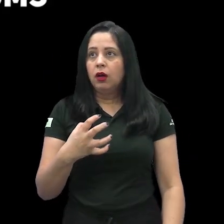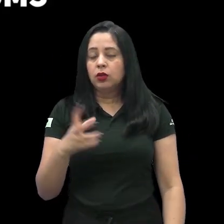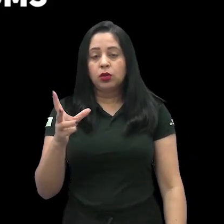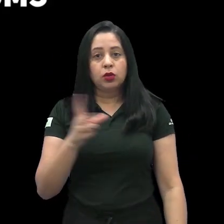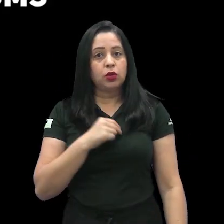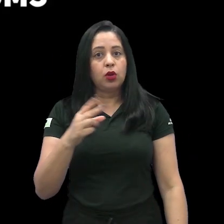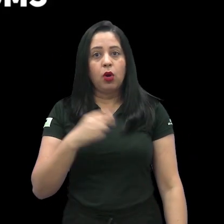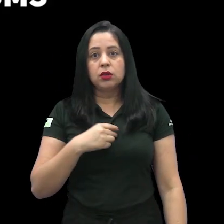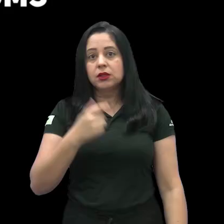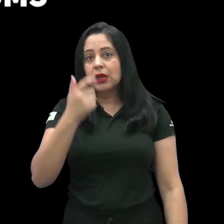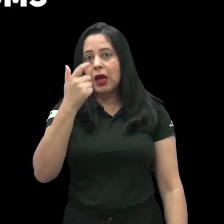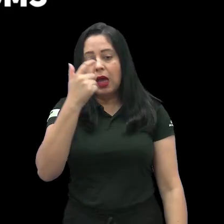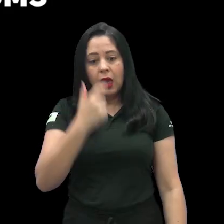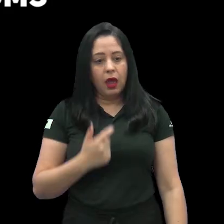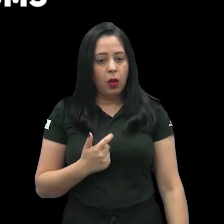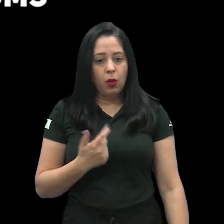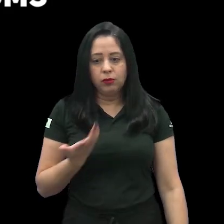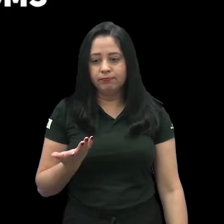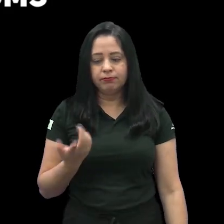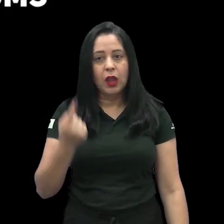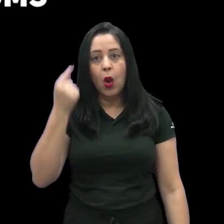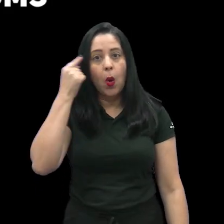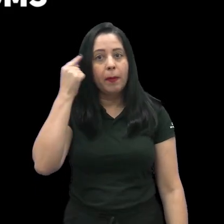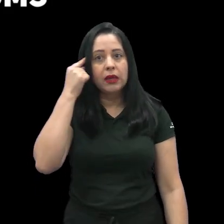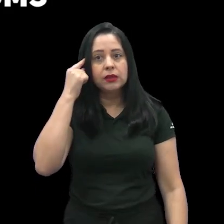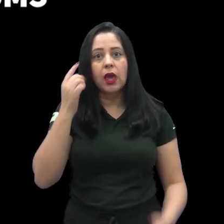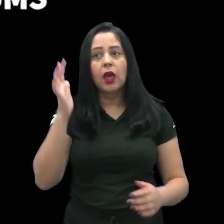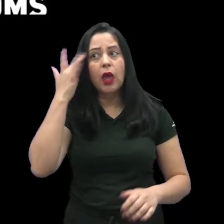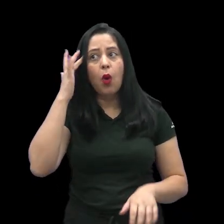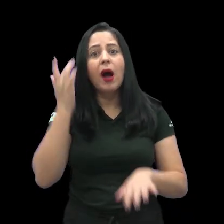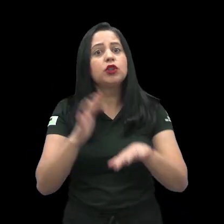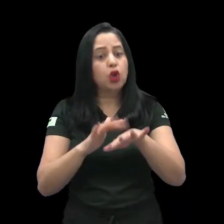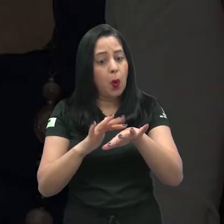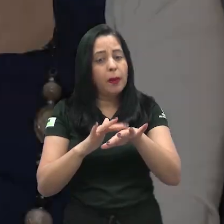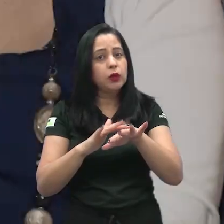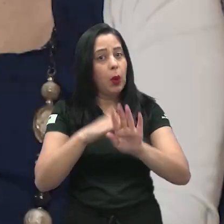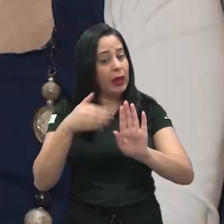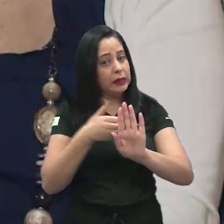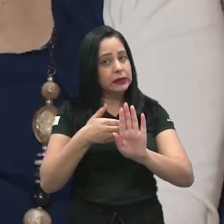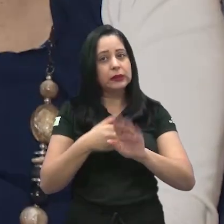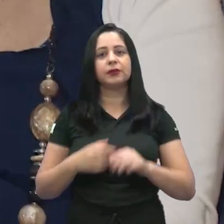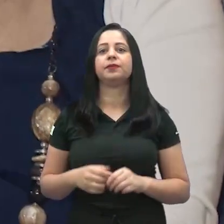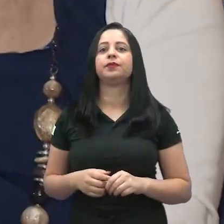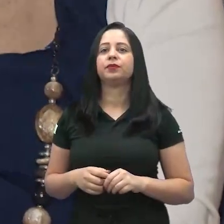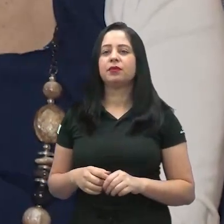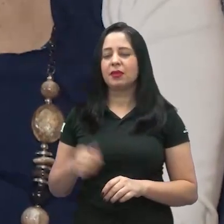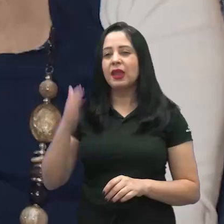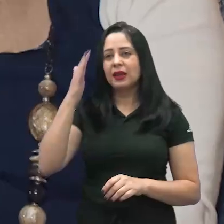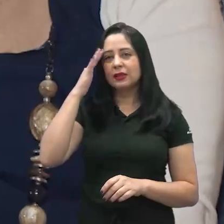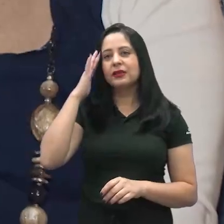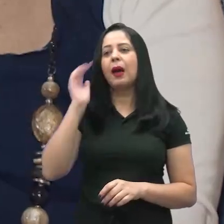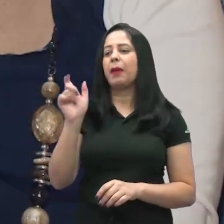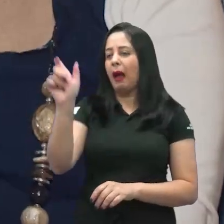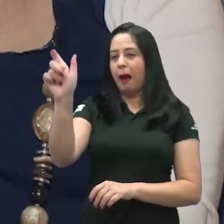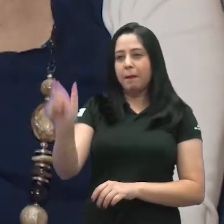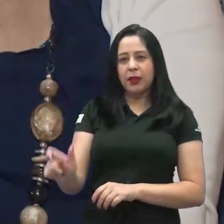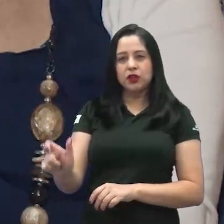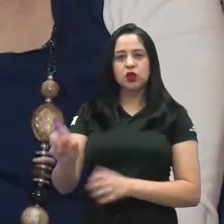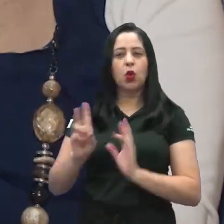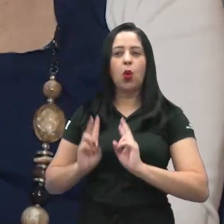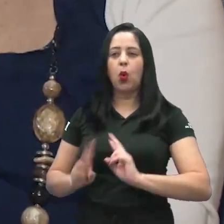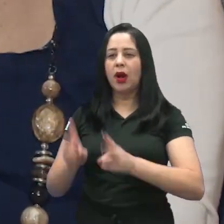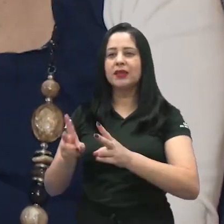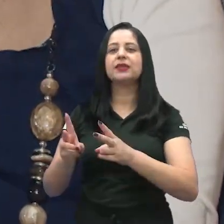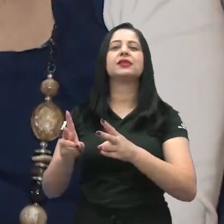que eu passei a acreditar que eu tinha uma doença que ninguém sabia o que era. Aquela pessoa muito sociável, que está